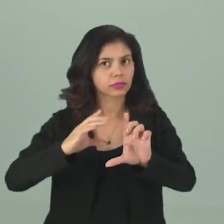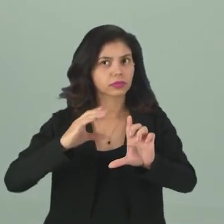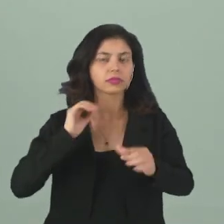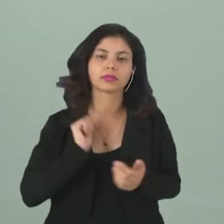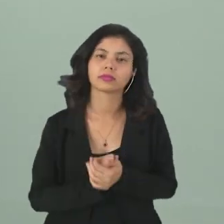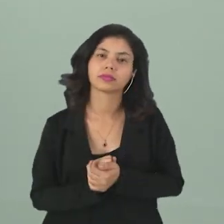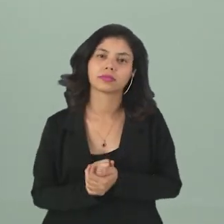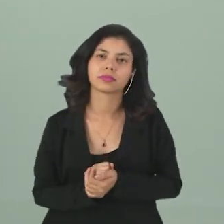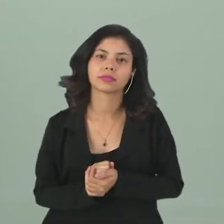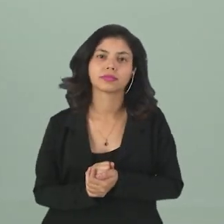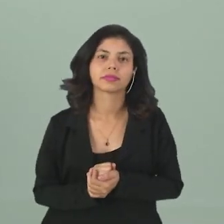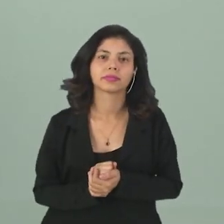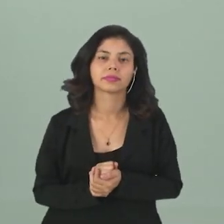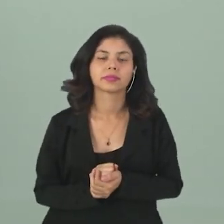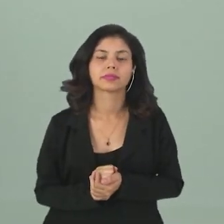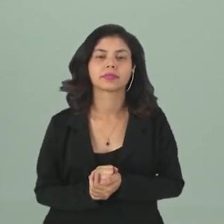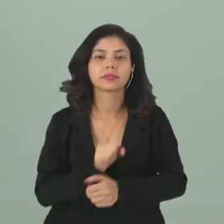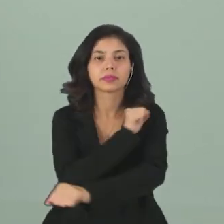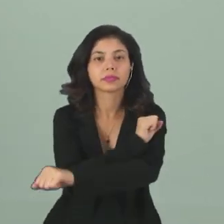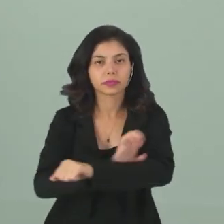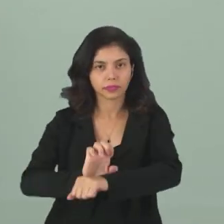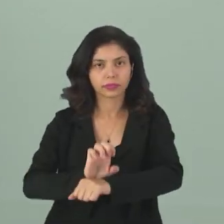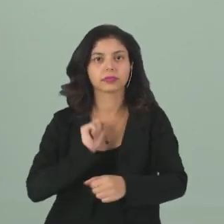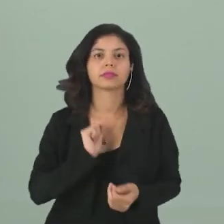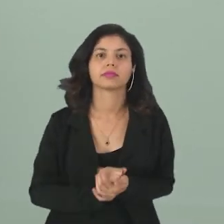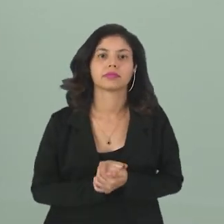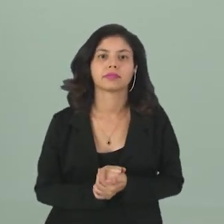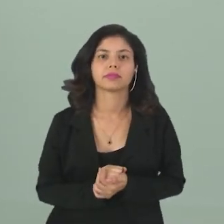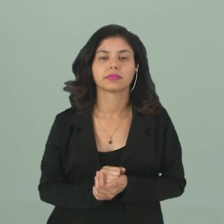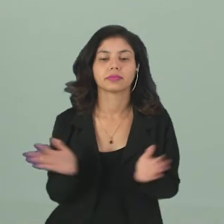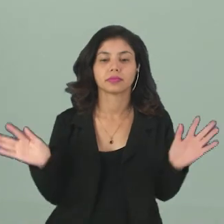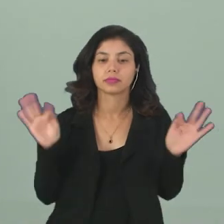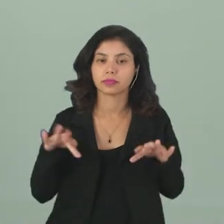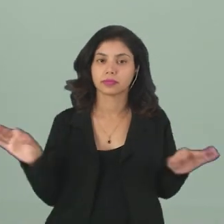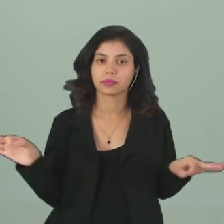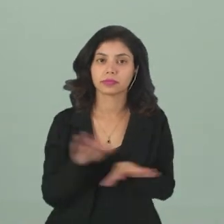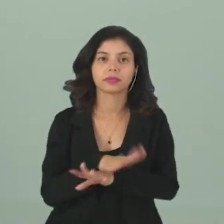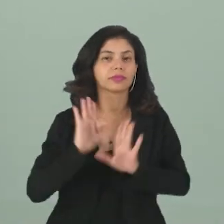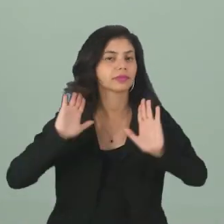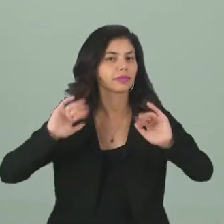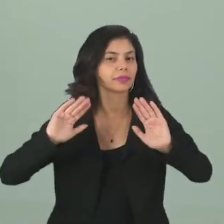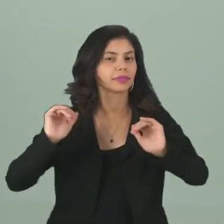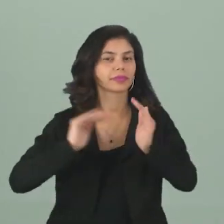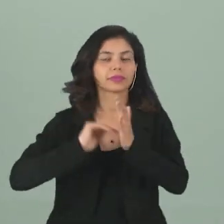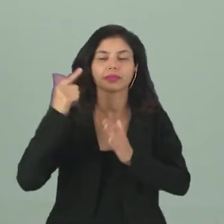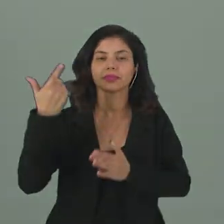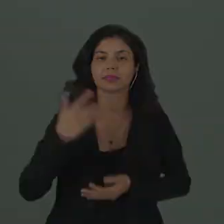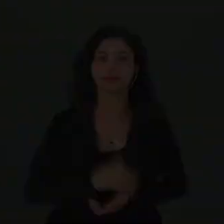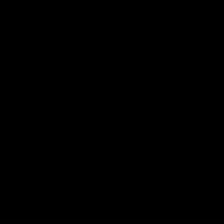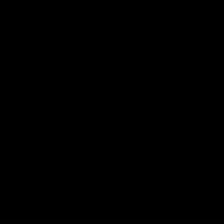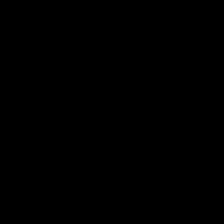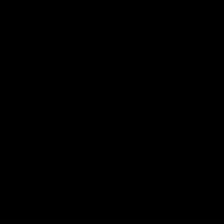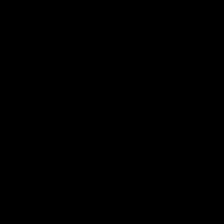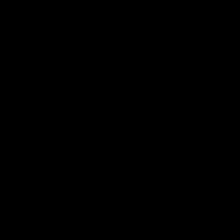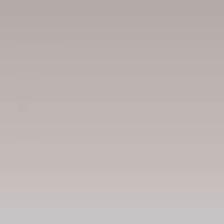plataforma Eduque no site da Secretaria de Educação. A gente vai ficando por aqui, tchau, tchau e até uma próxima.